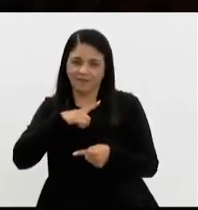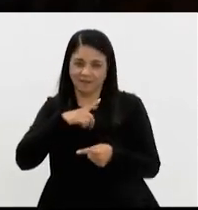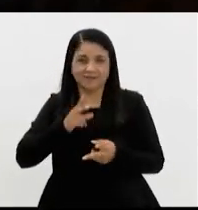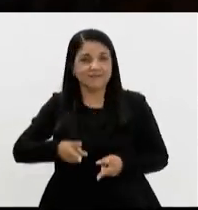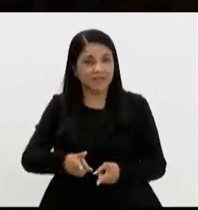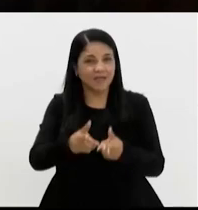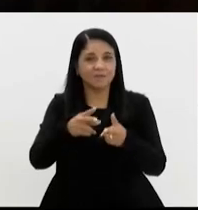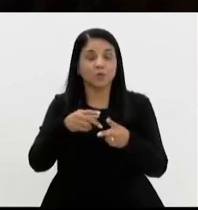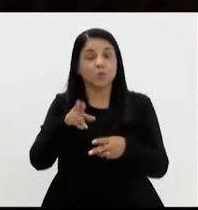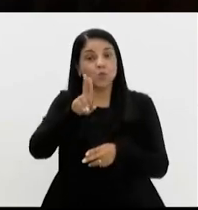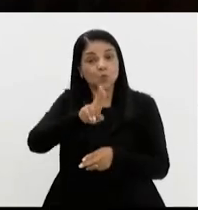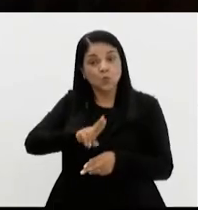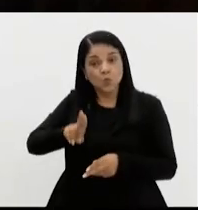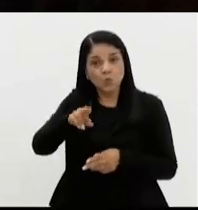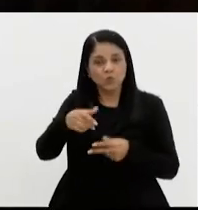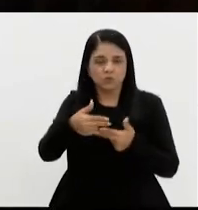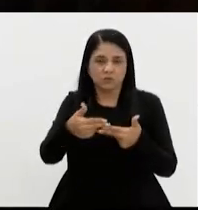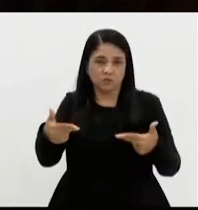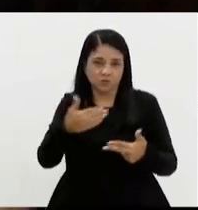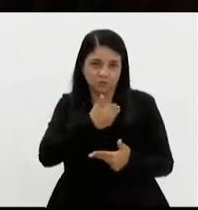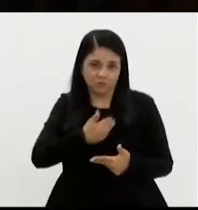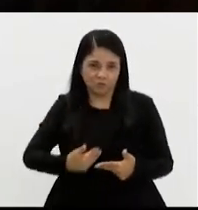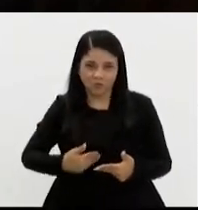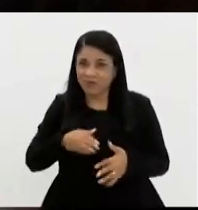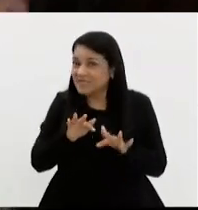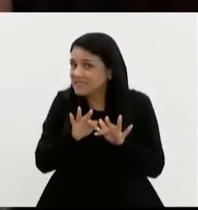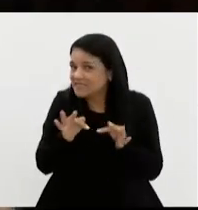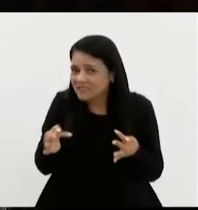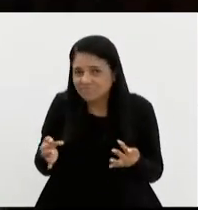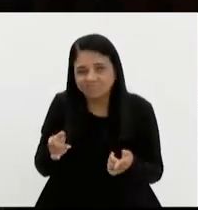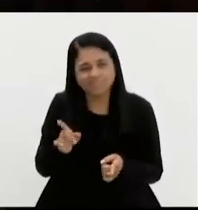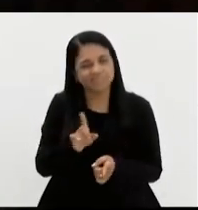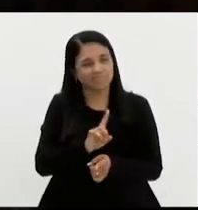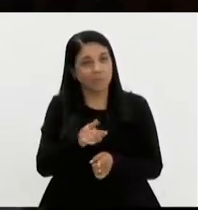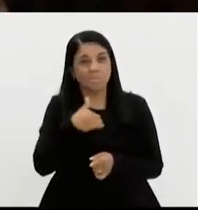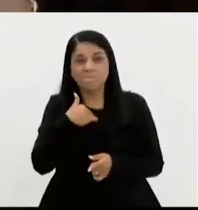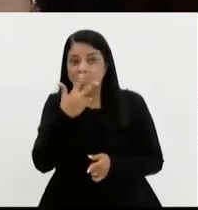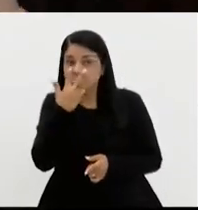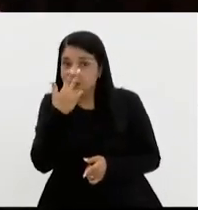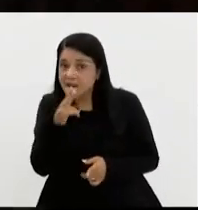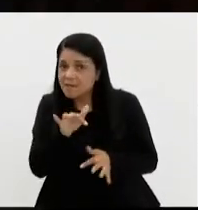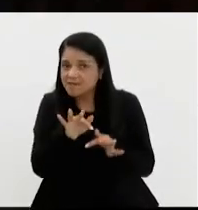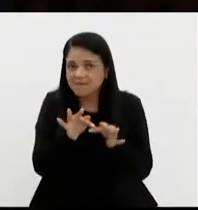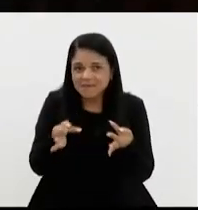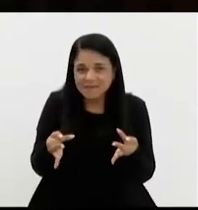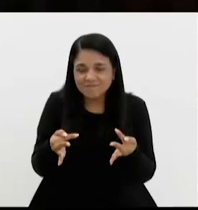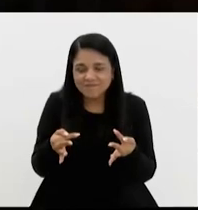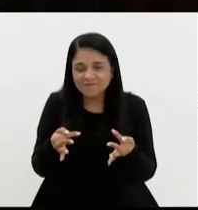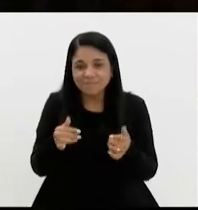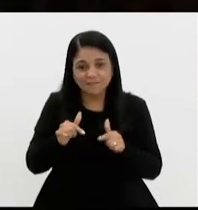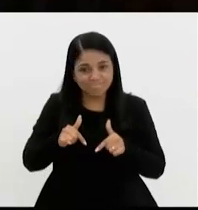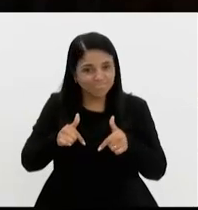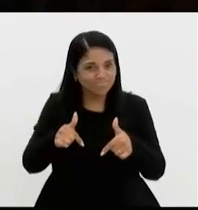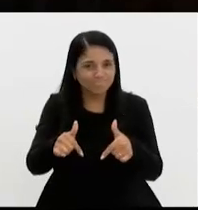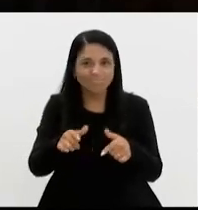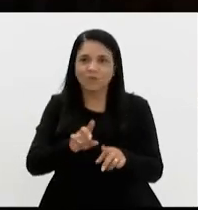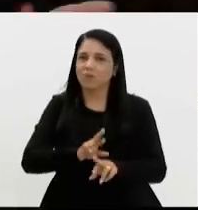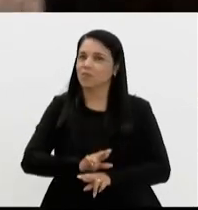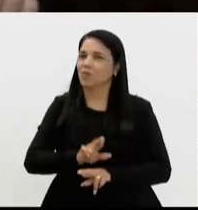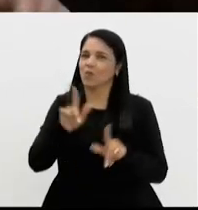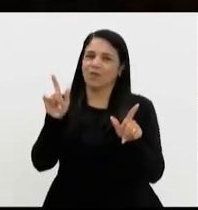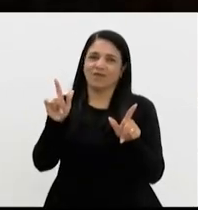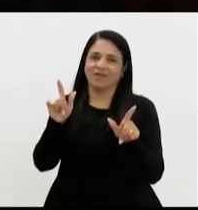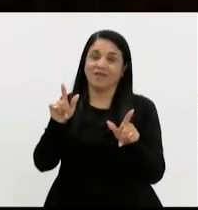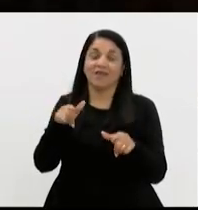bens públicos ele não é simples ele pode parecer simples mas ele na prática não é e a